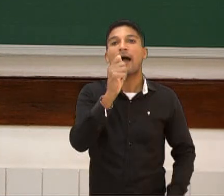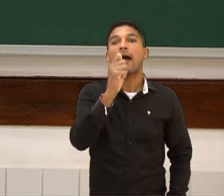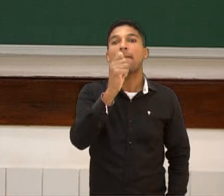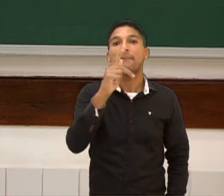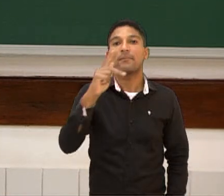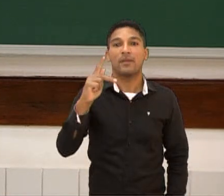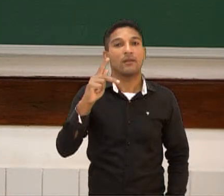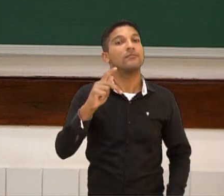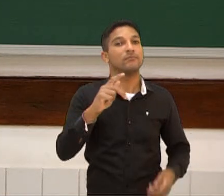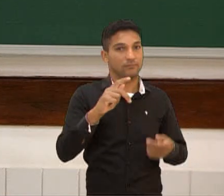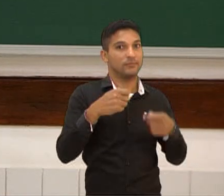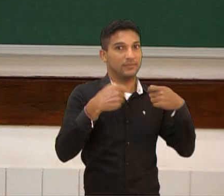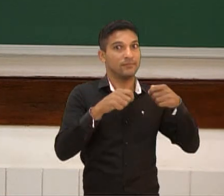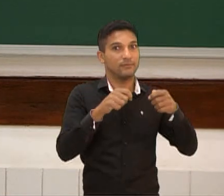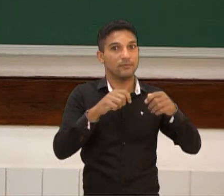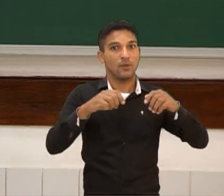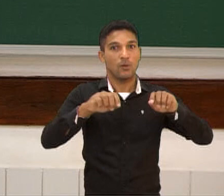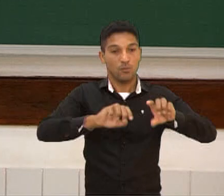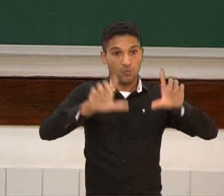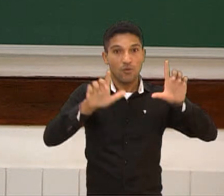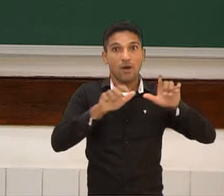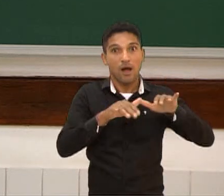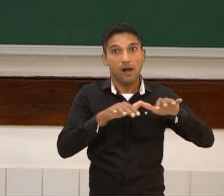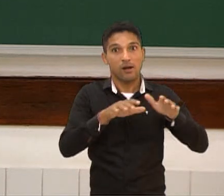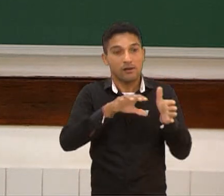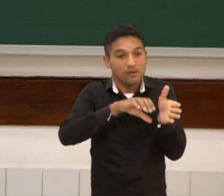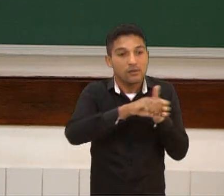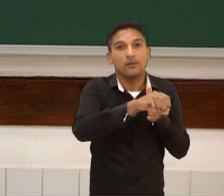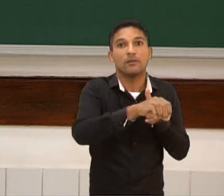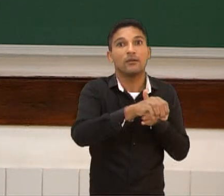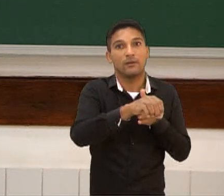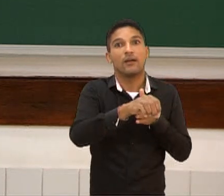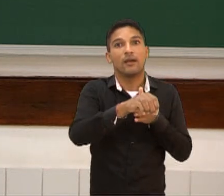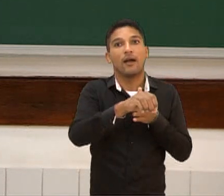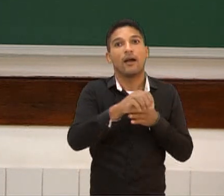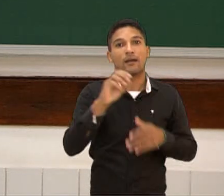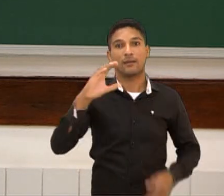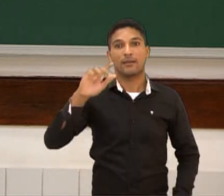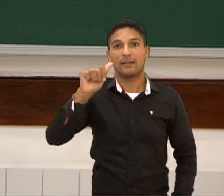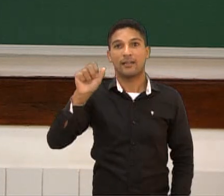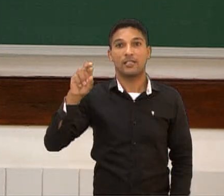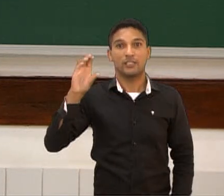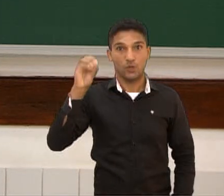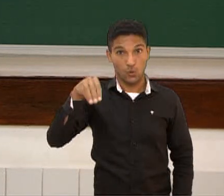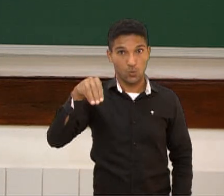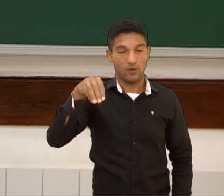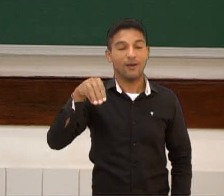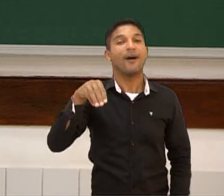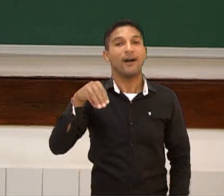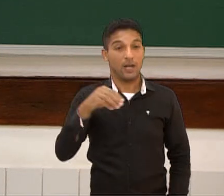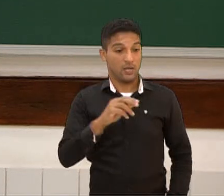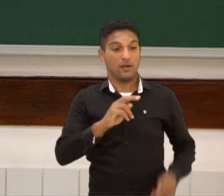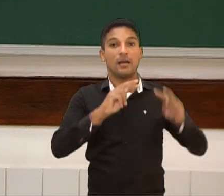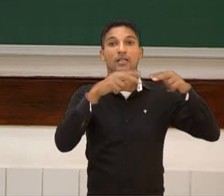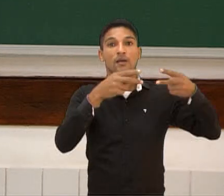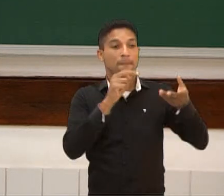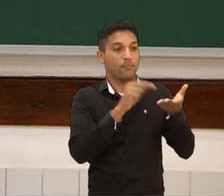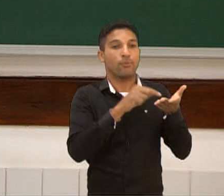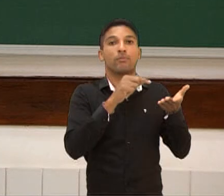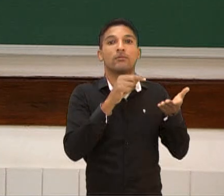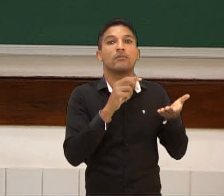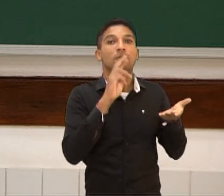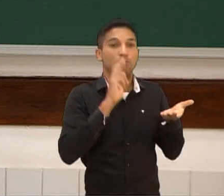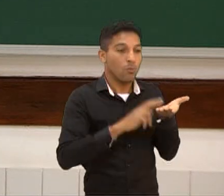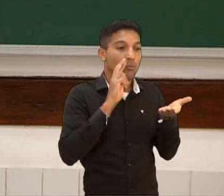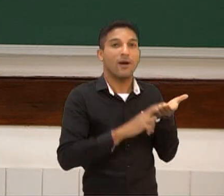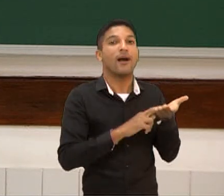Realizando a atividade, o que vai acontecer mesmo? A frequência de vocês já estará garantida, certo? E também para aqueles alunos que estão assistindo a